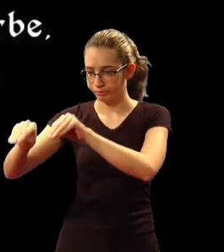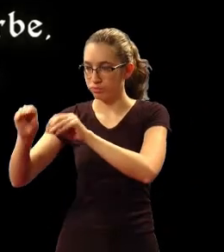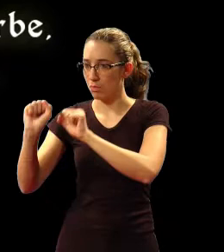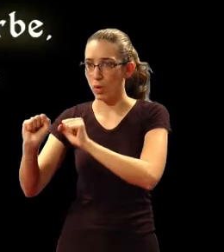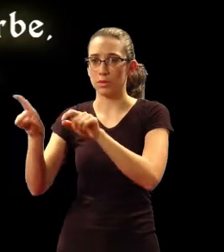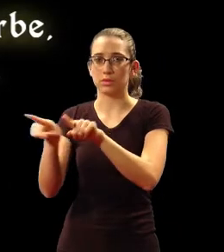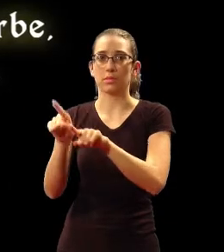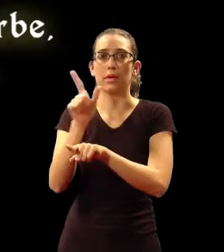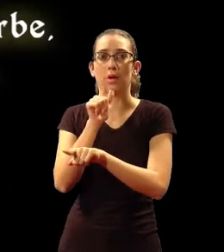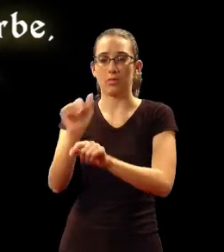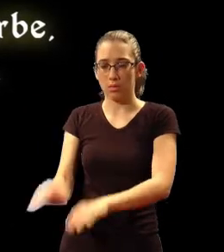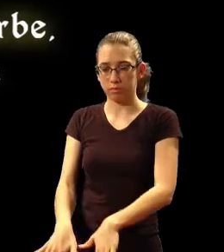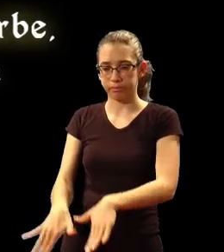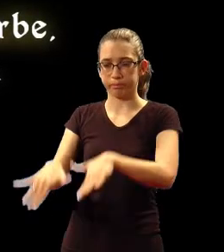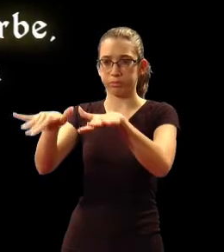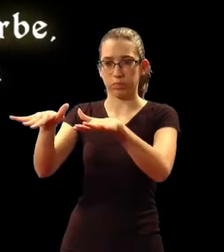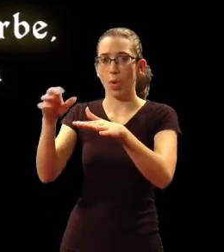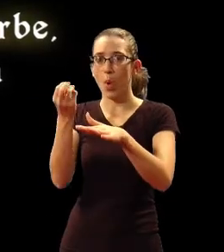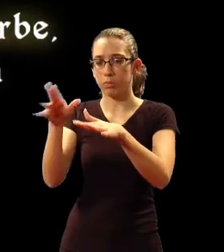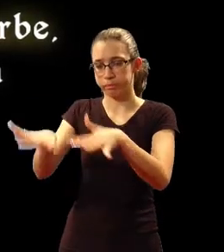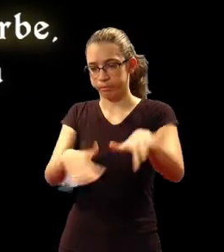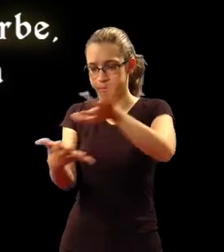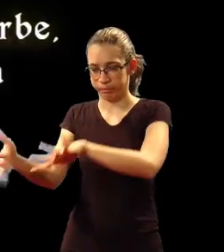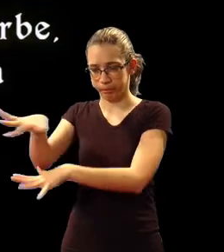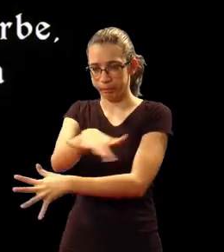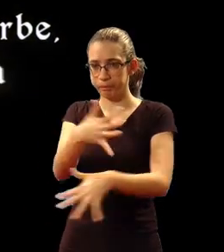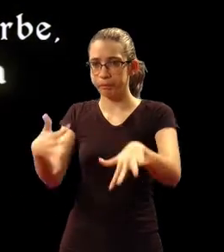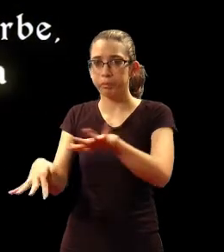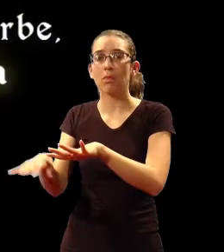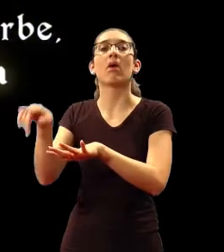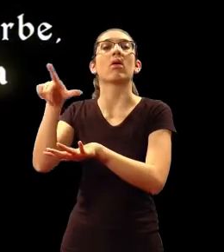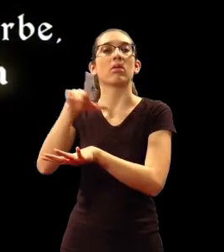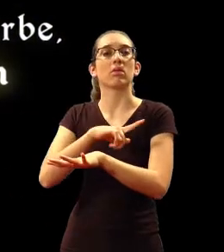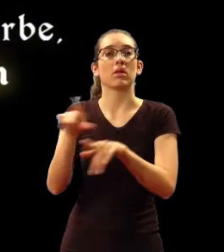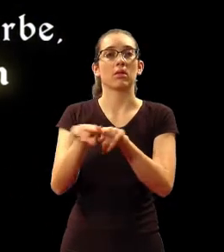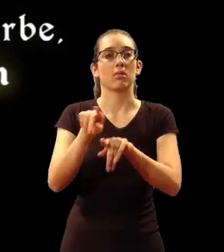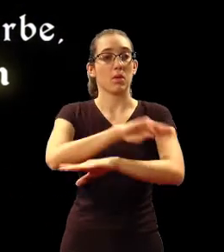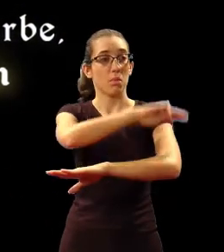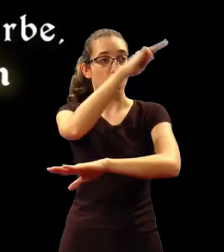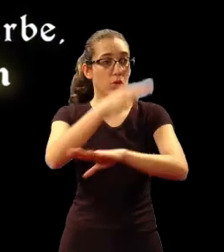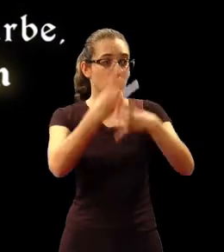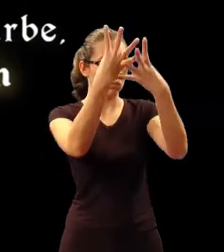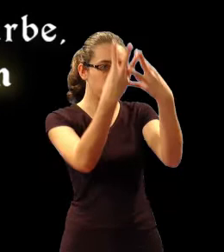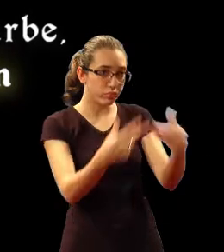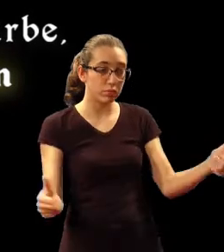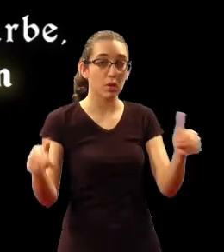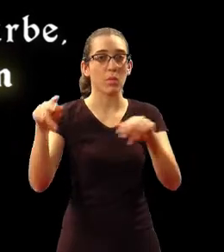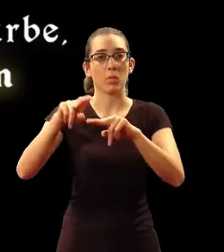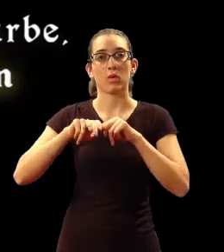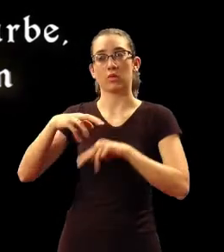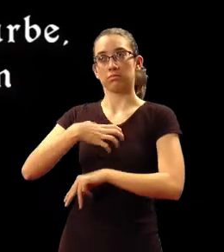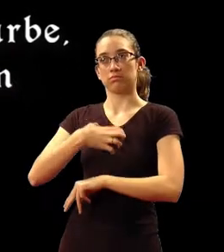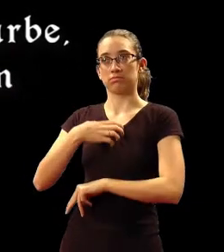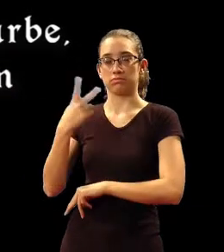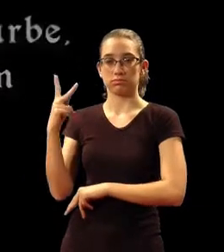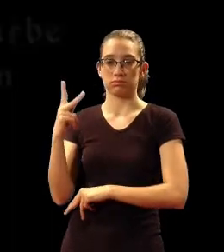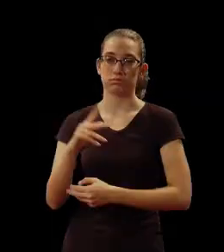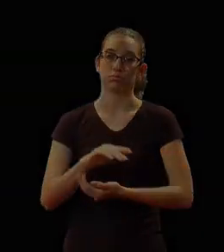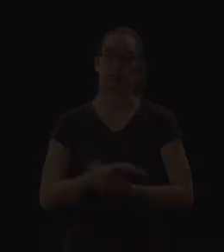mares, ainda que a água ruja e se perturbe, ainda que os montes se abalem pela sua